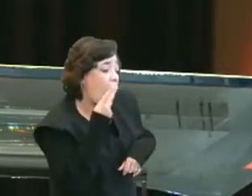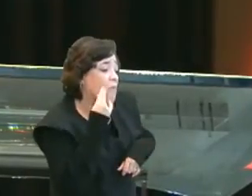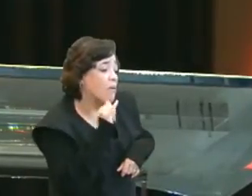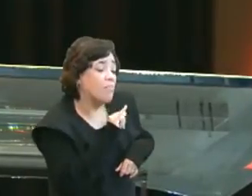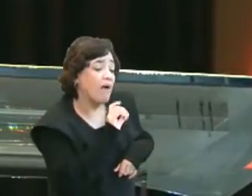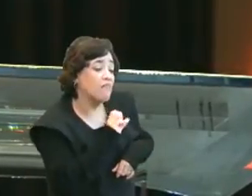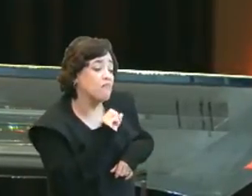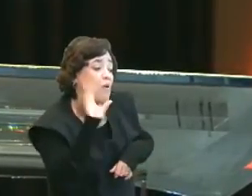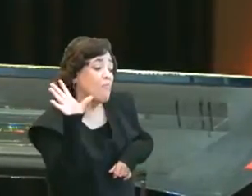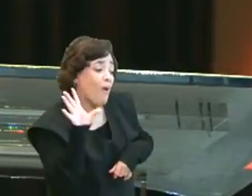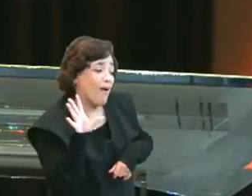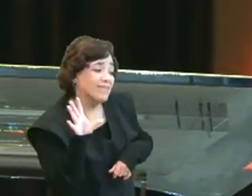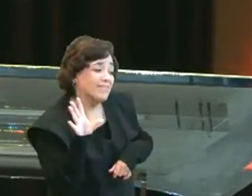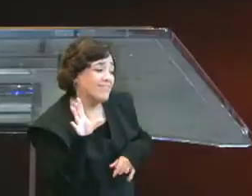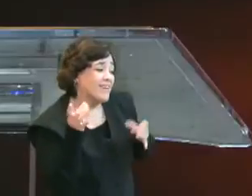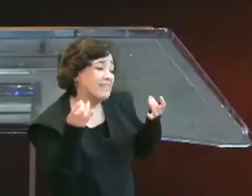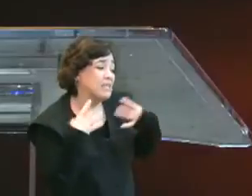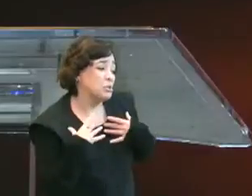abandonou.